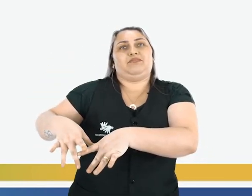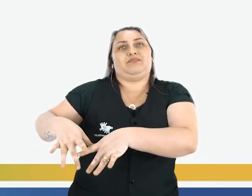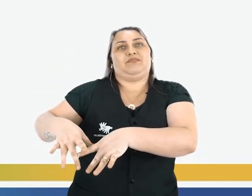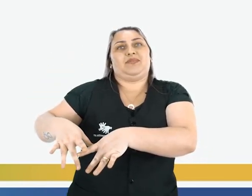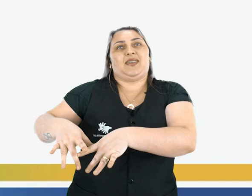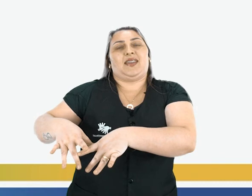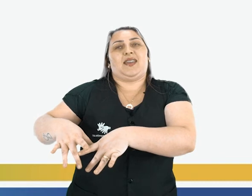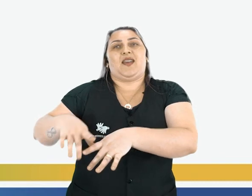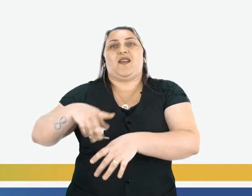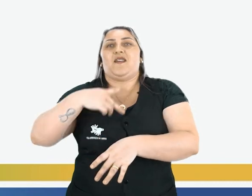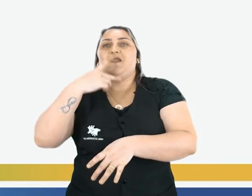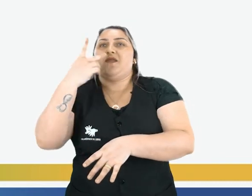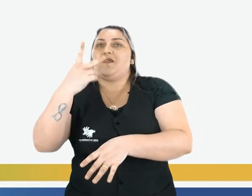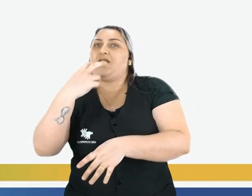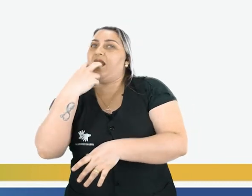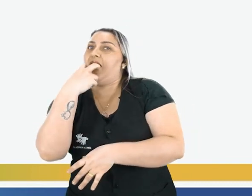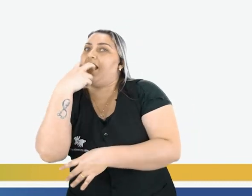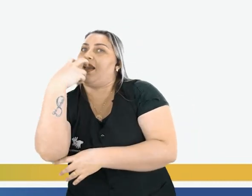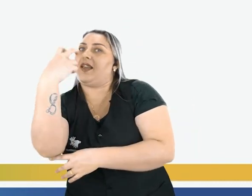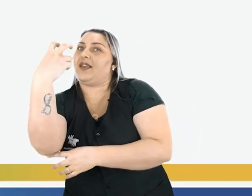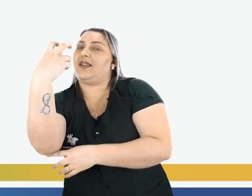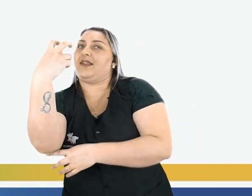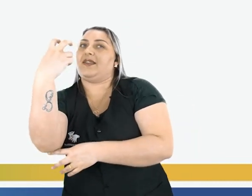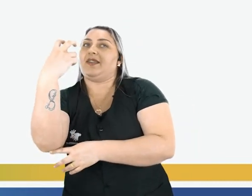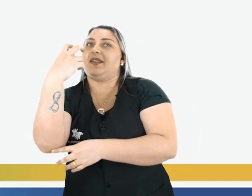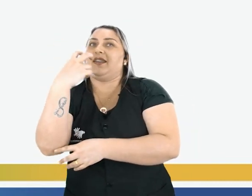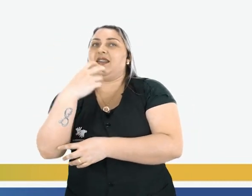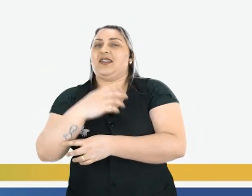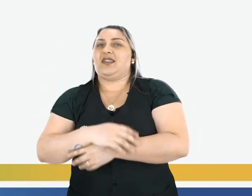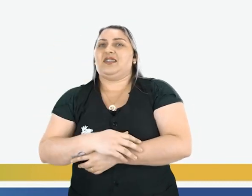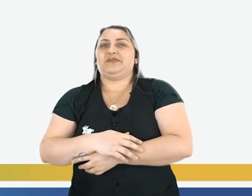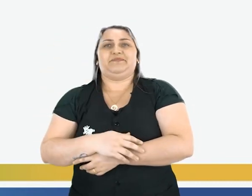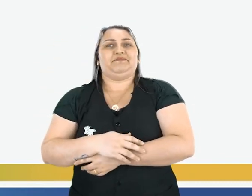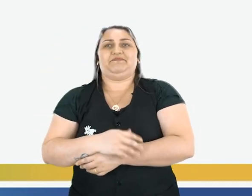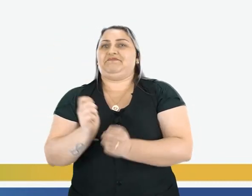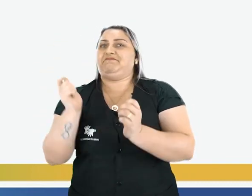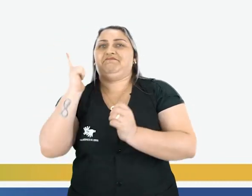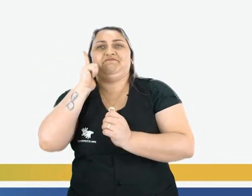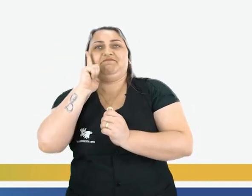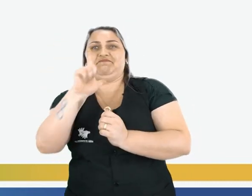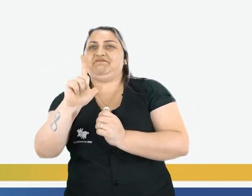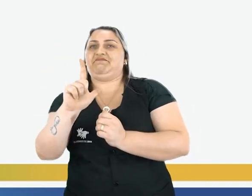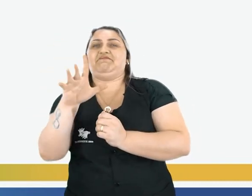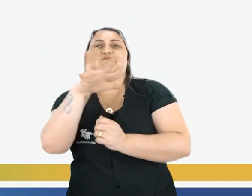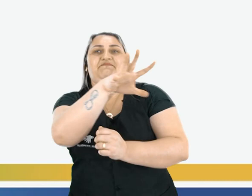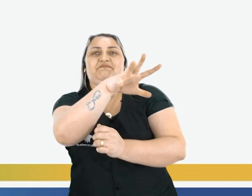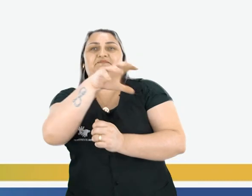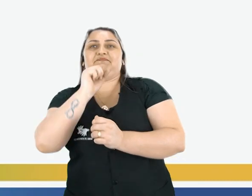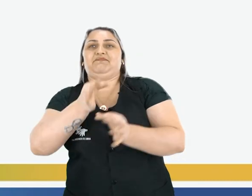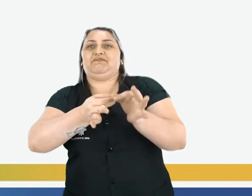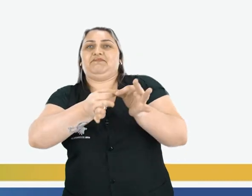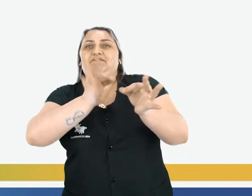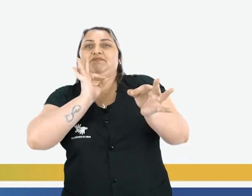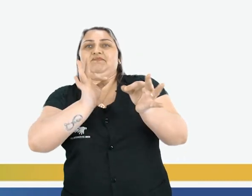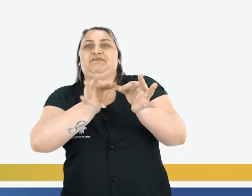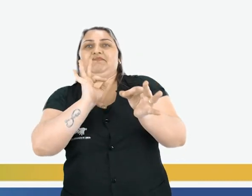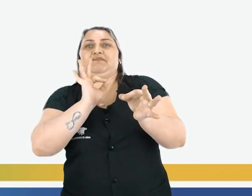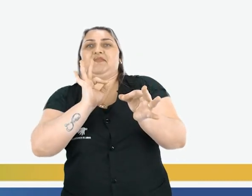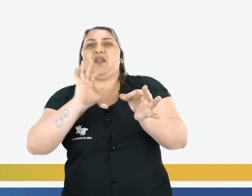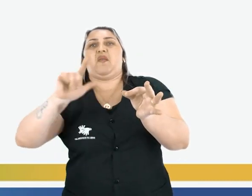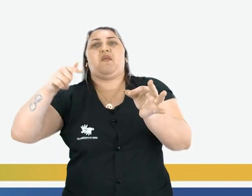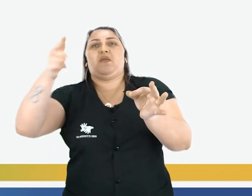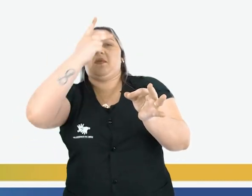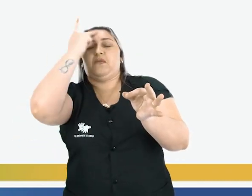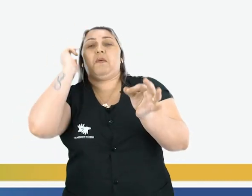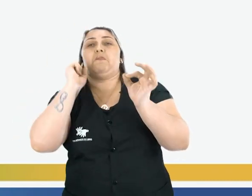Foi logo falando em voz alta. Não adiantava mesmo pegar essas uvas. Qualquer um